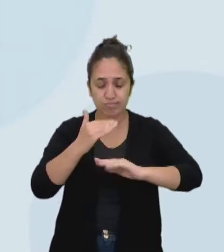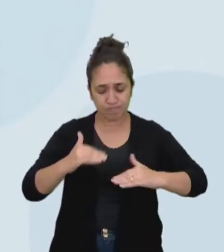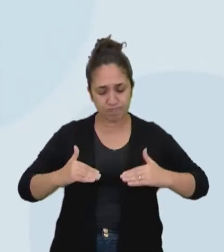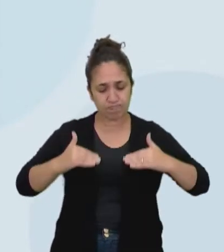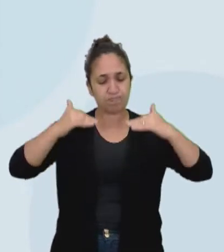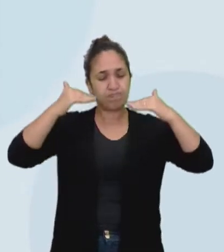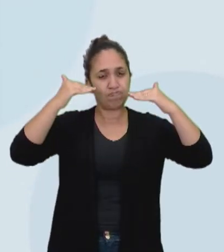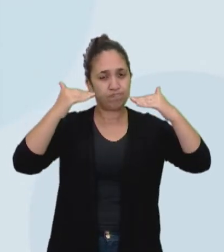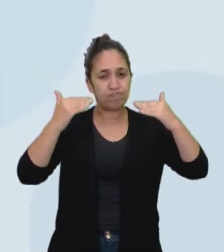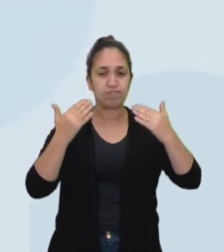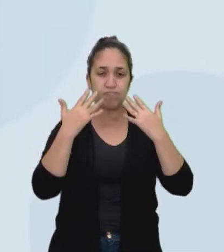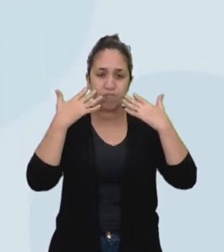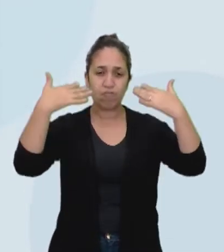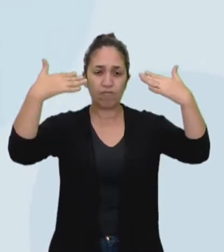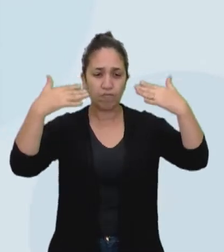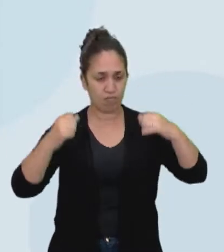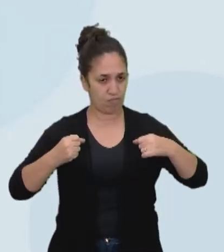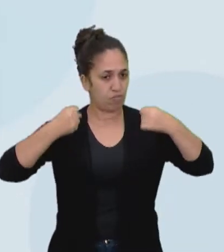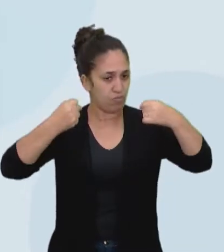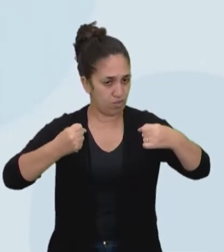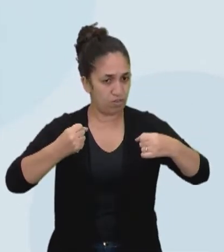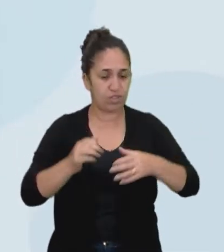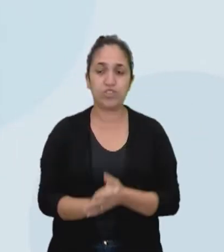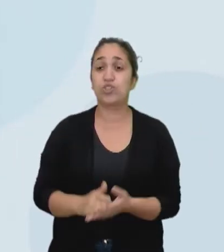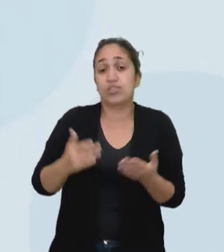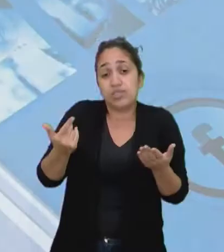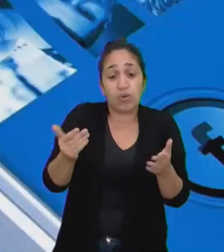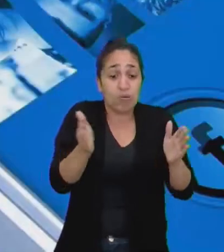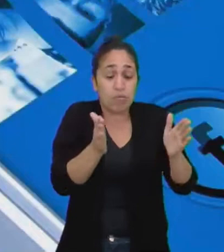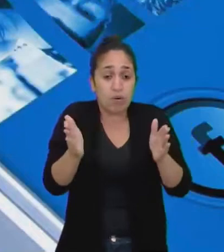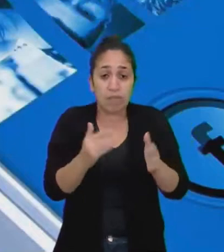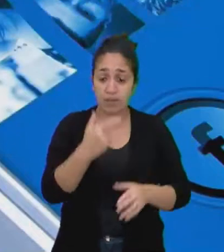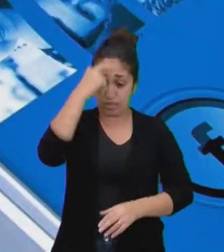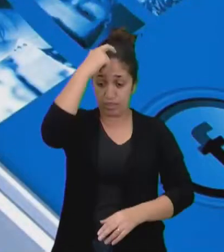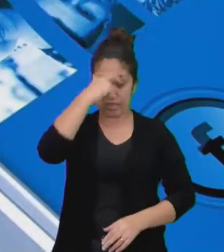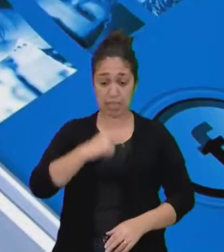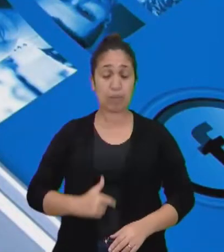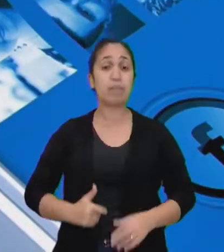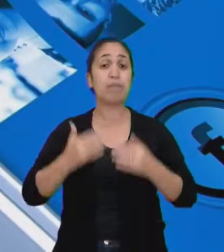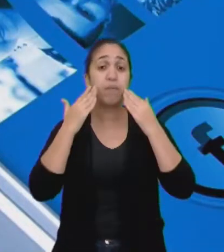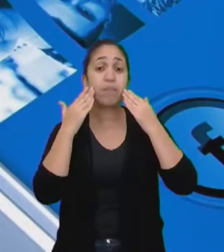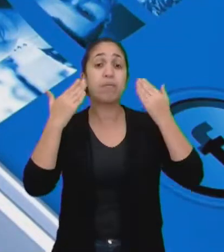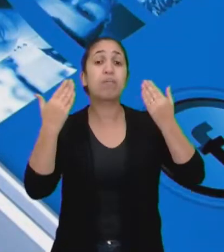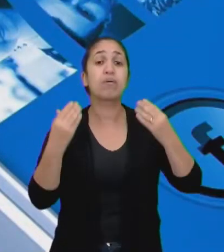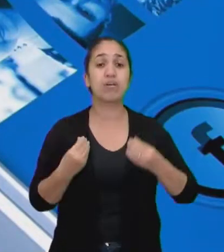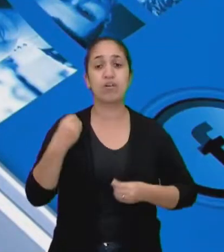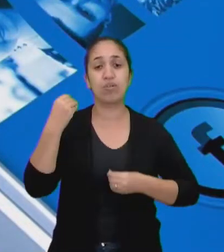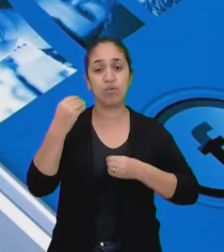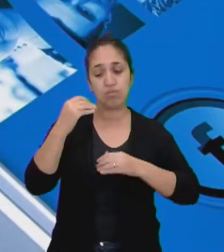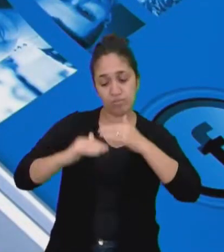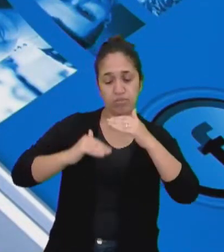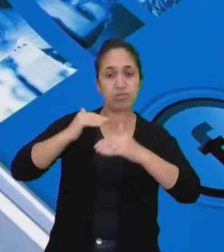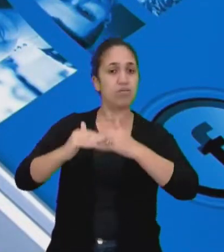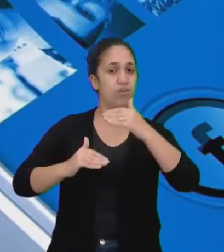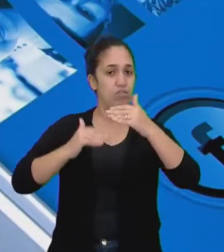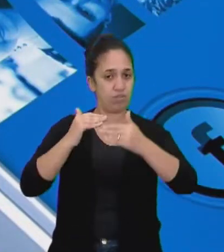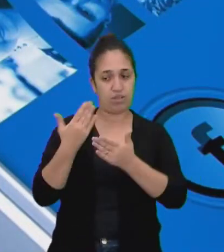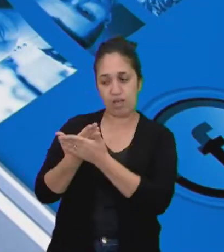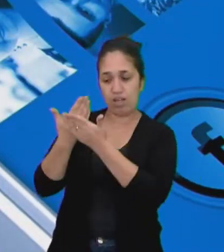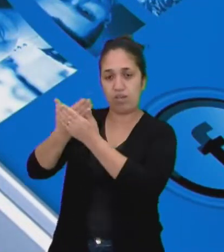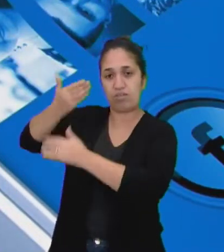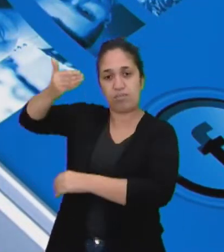e de autoridade. Então é aquele momento que eu trabalho a minha imagem, né? Como é que eu desenvolvo a minha imagem? A gente falou na aula